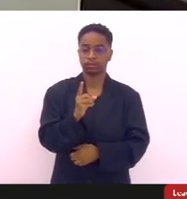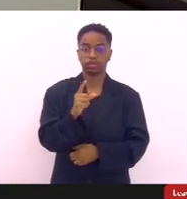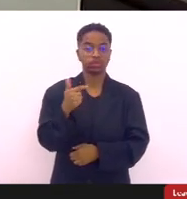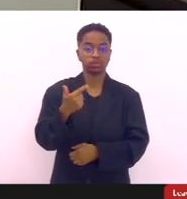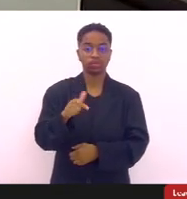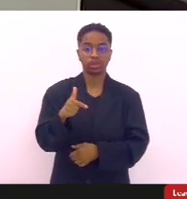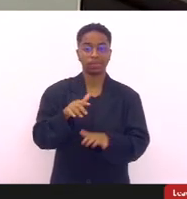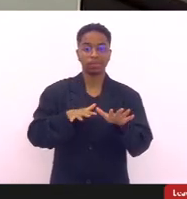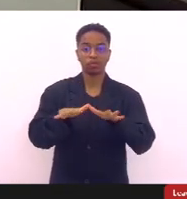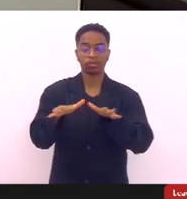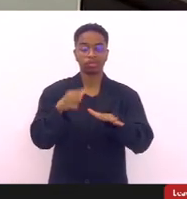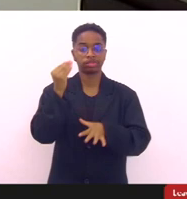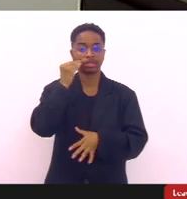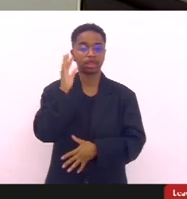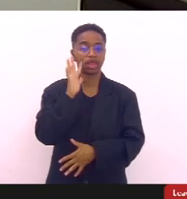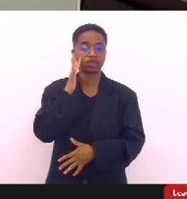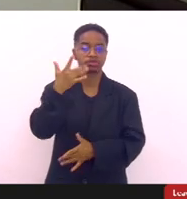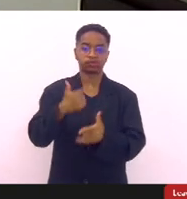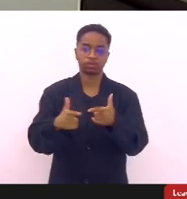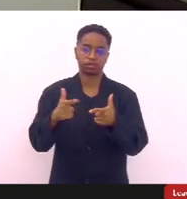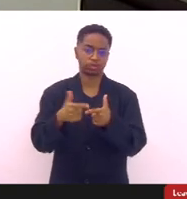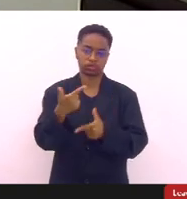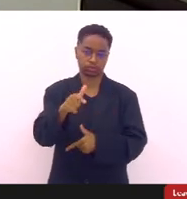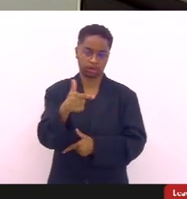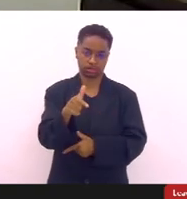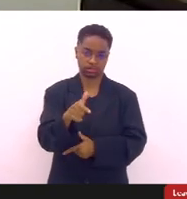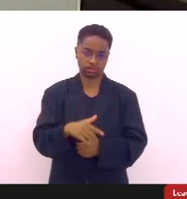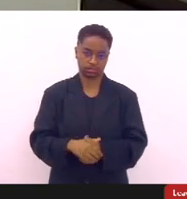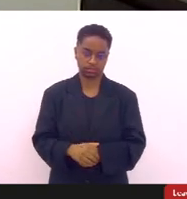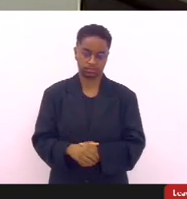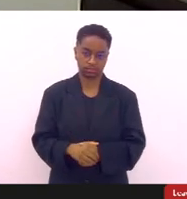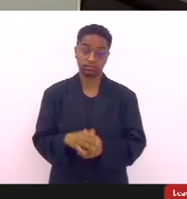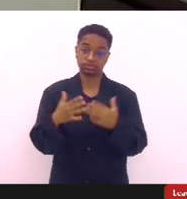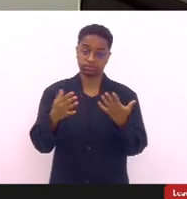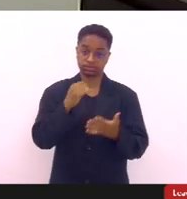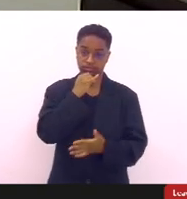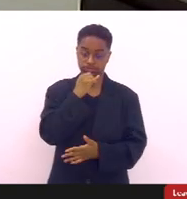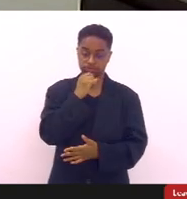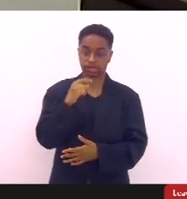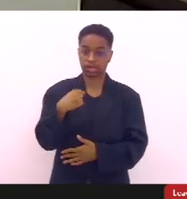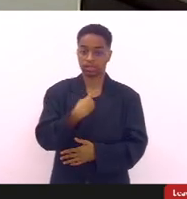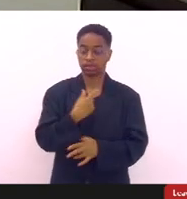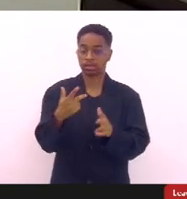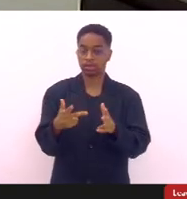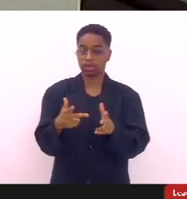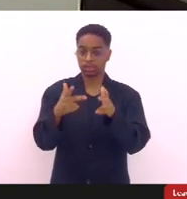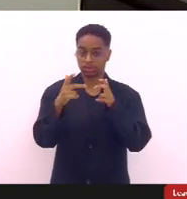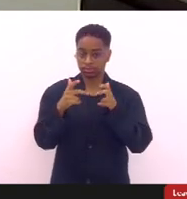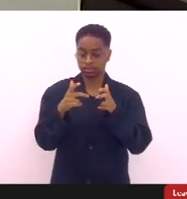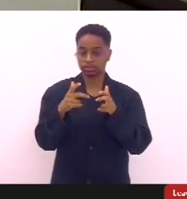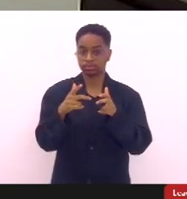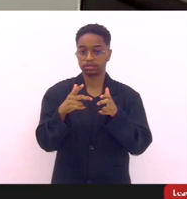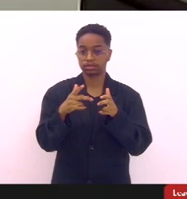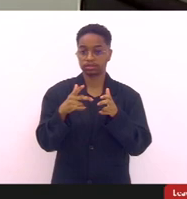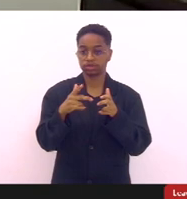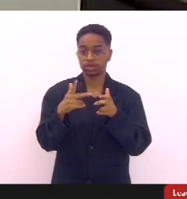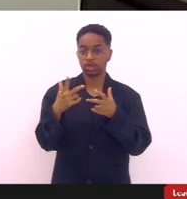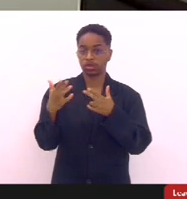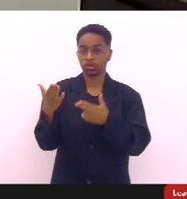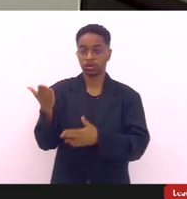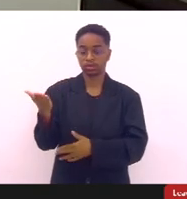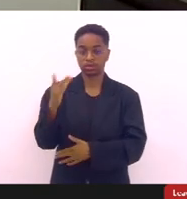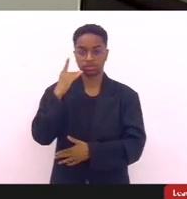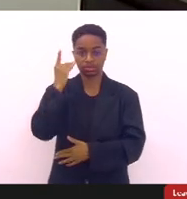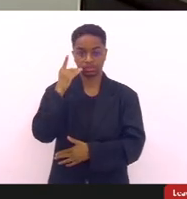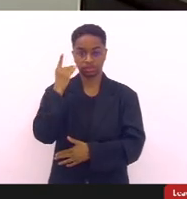movimento para a solução daquele problema, né? Então, a gente vê assim, a gente vê, como bem colocou tanto